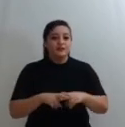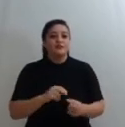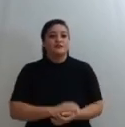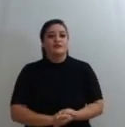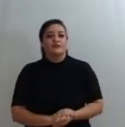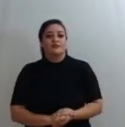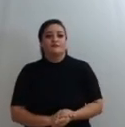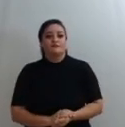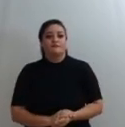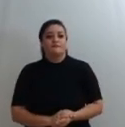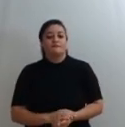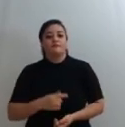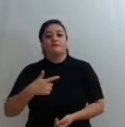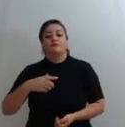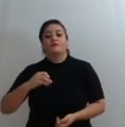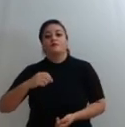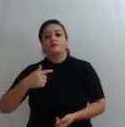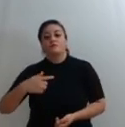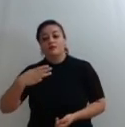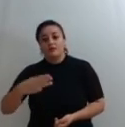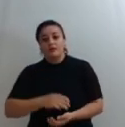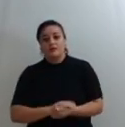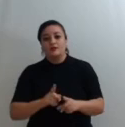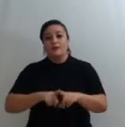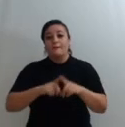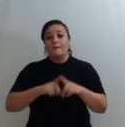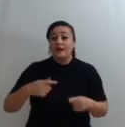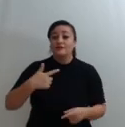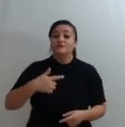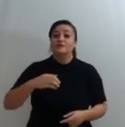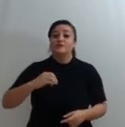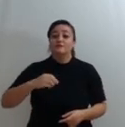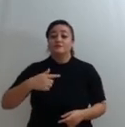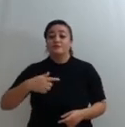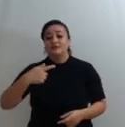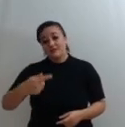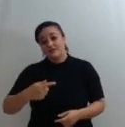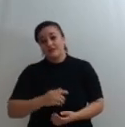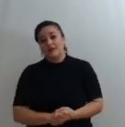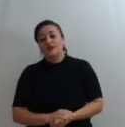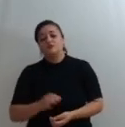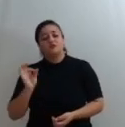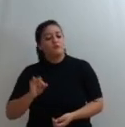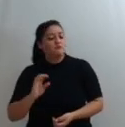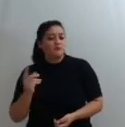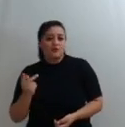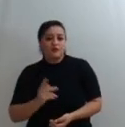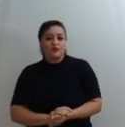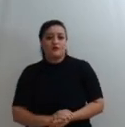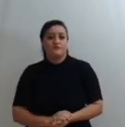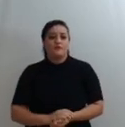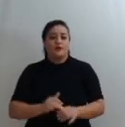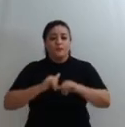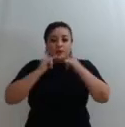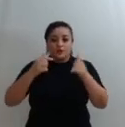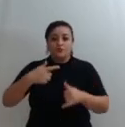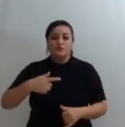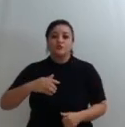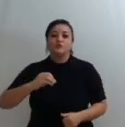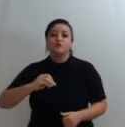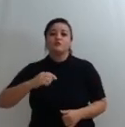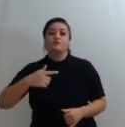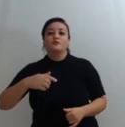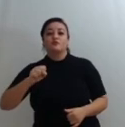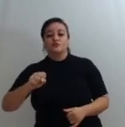em 2013, 2014. Mas não, foi em 2017, opção do juízo. Perfeito. A pronúncia foi em 2018. O juiz manteve a